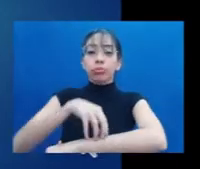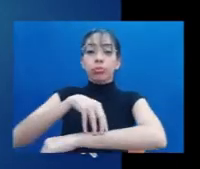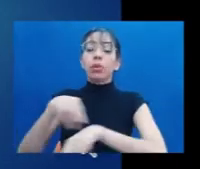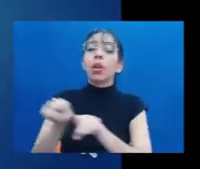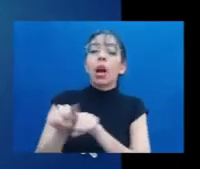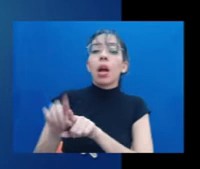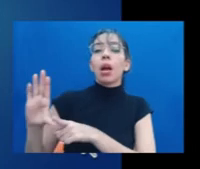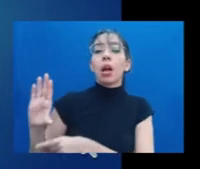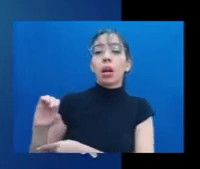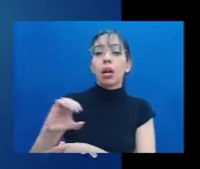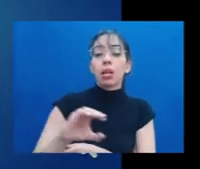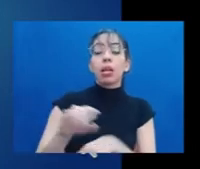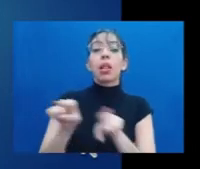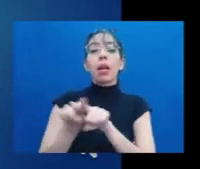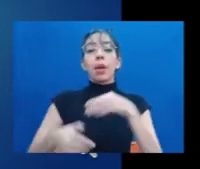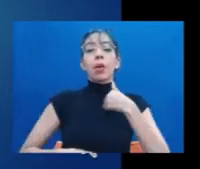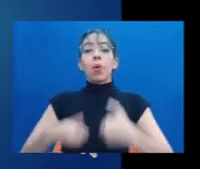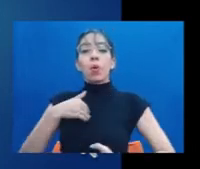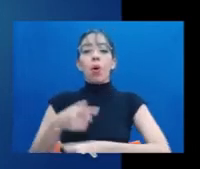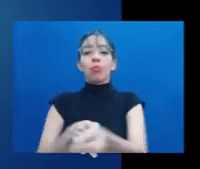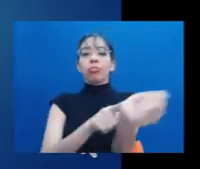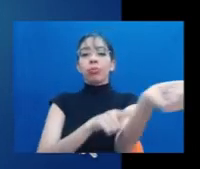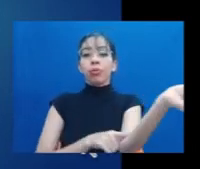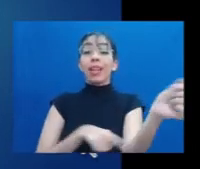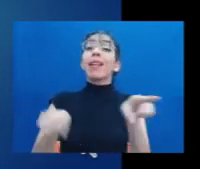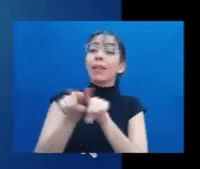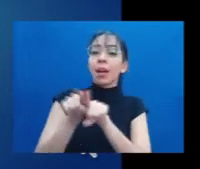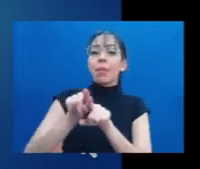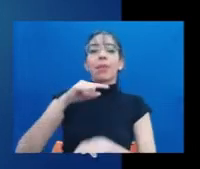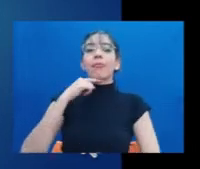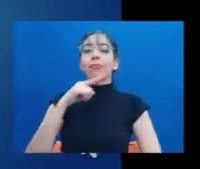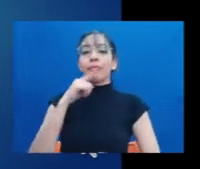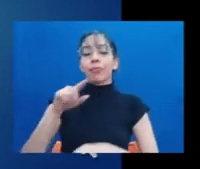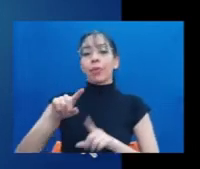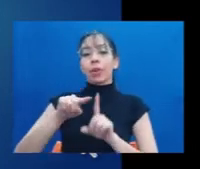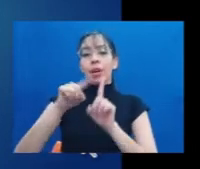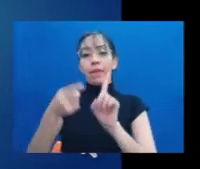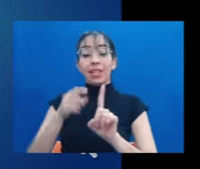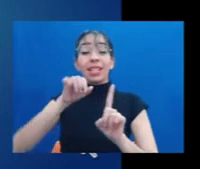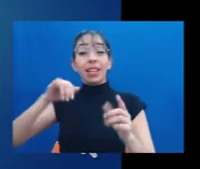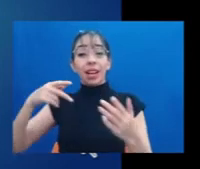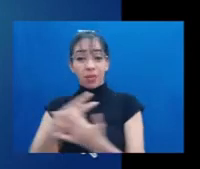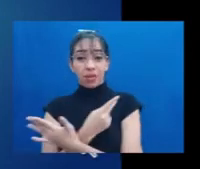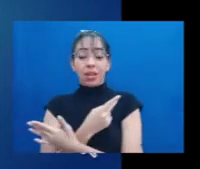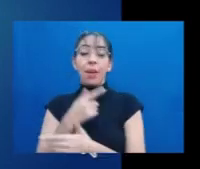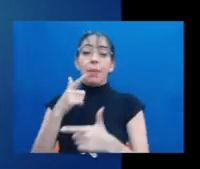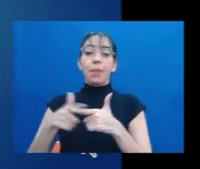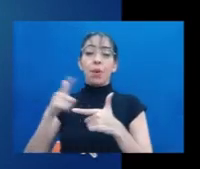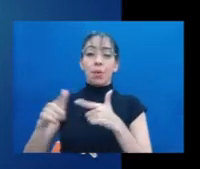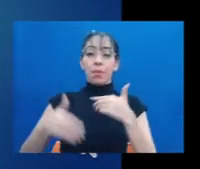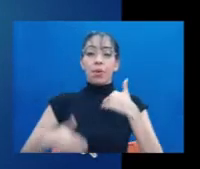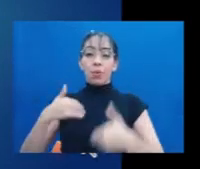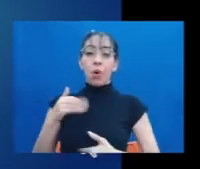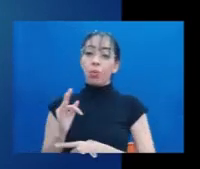tumores, né, pode causar câncer, afeta o sistema nervoso central, periférico e o sistema reprodutor, pode causar malformação